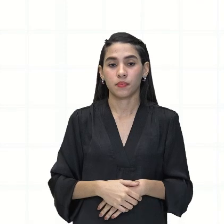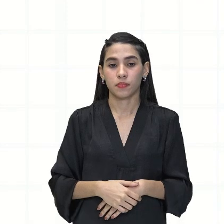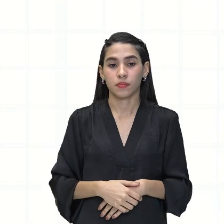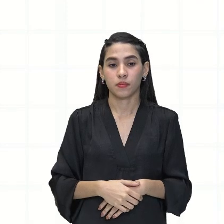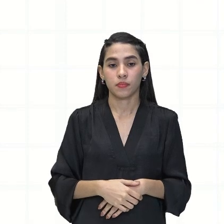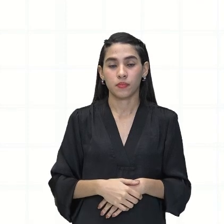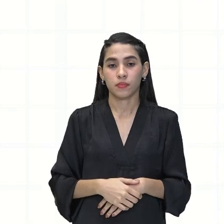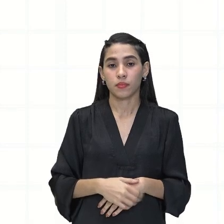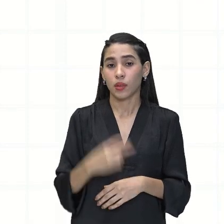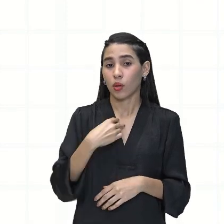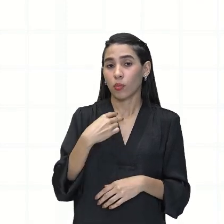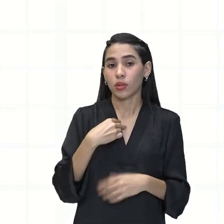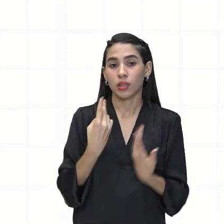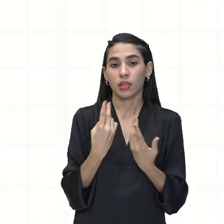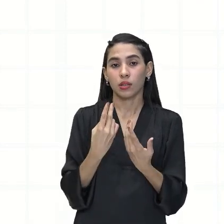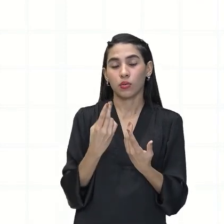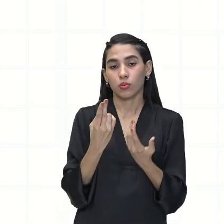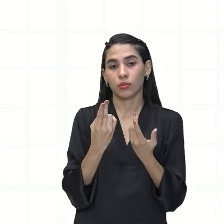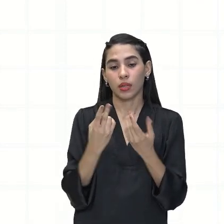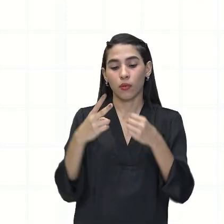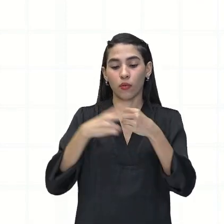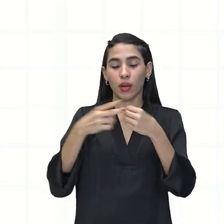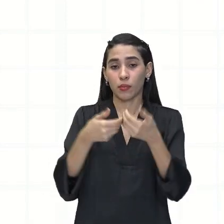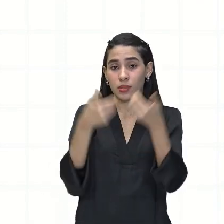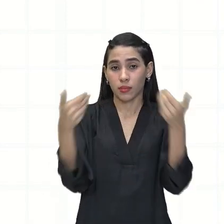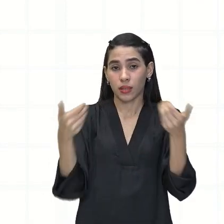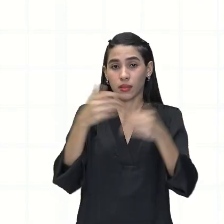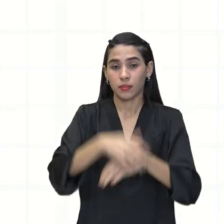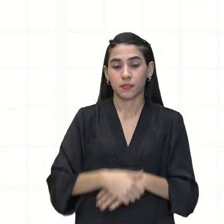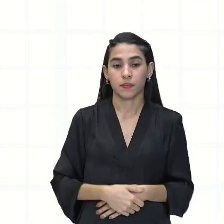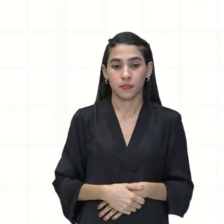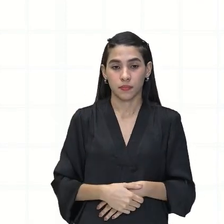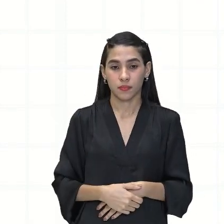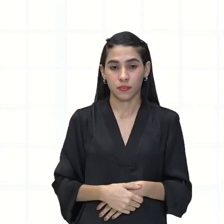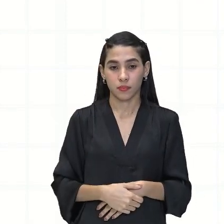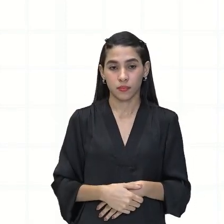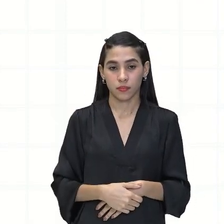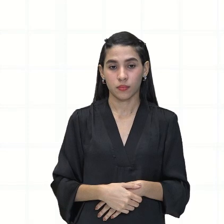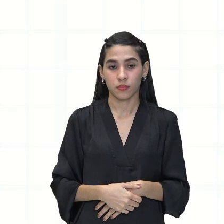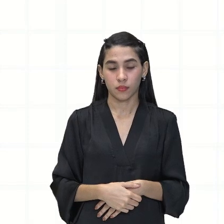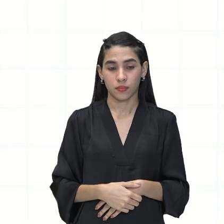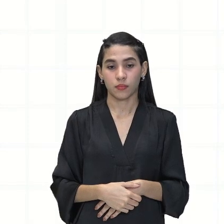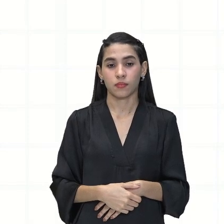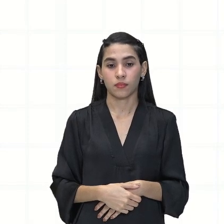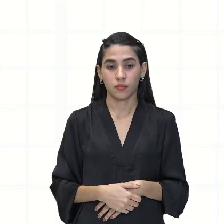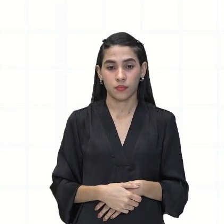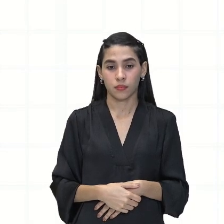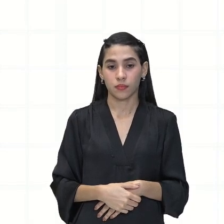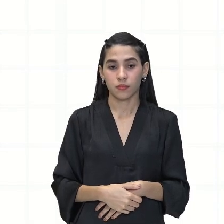fazer a mesóclise. Certo? Muito bem. Vamos lá.